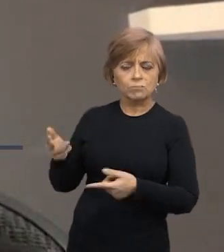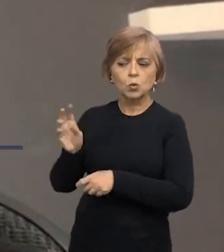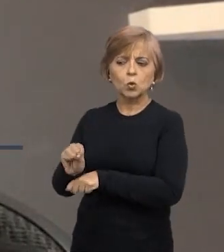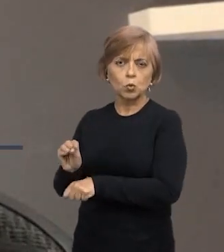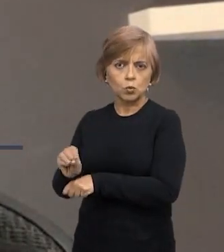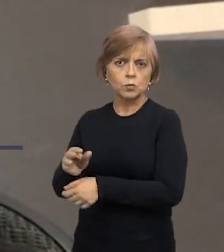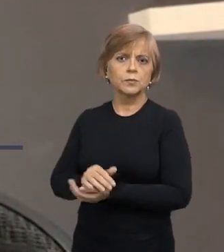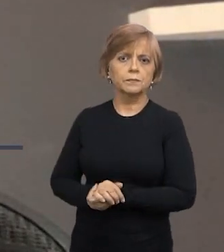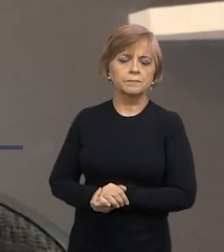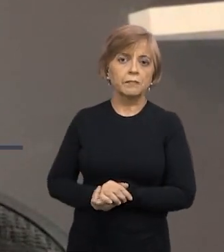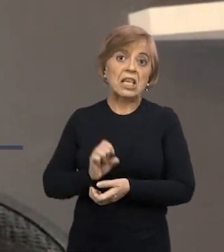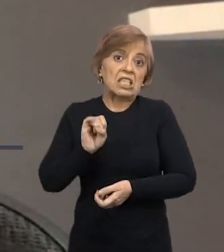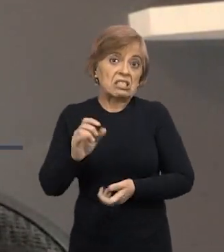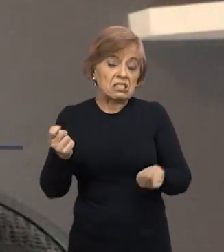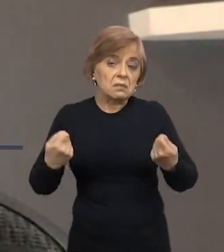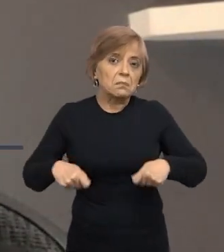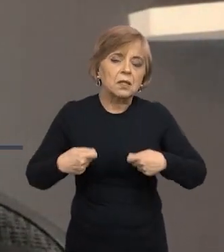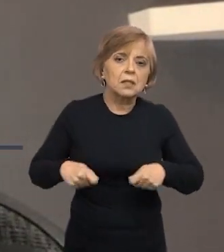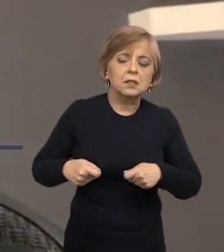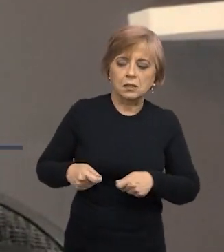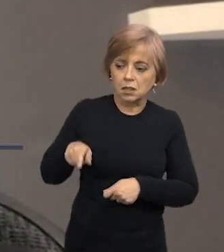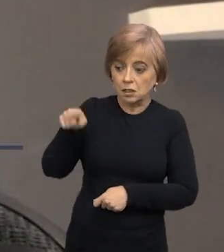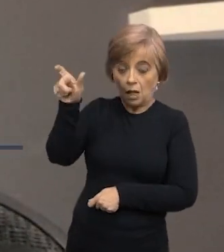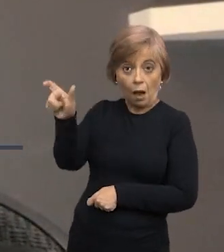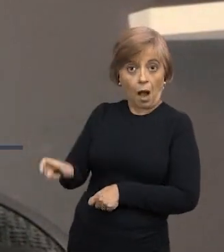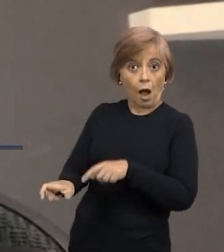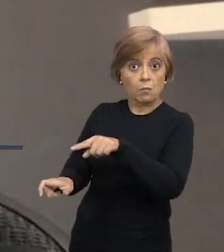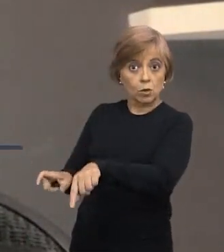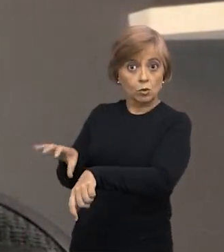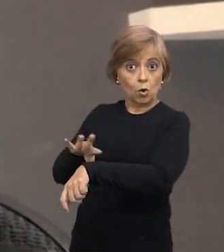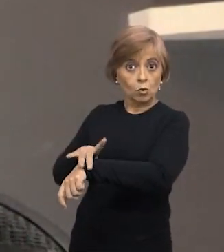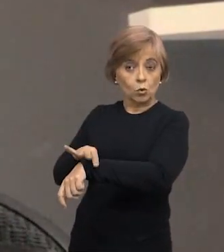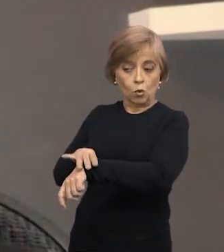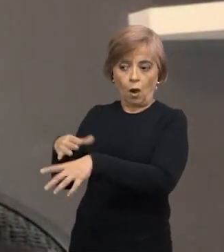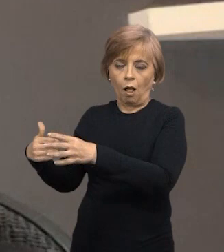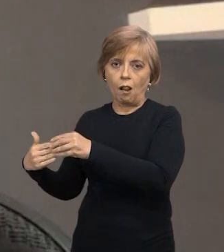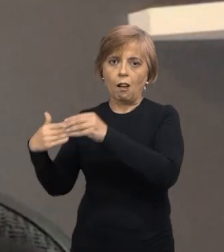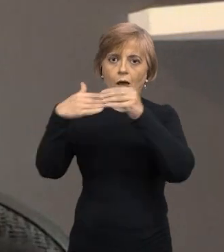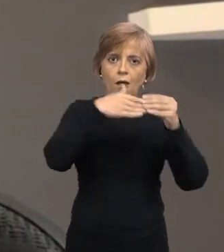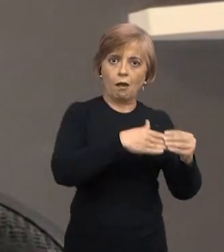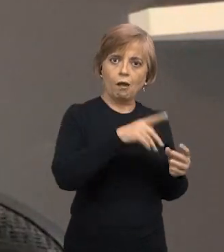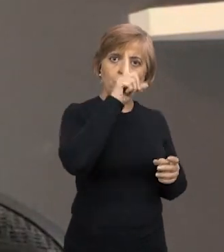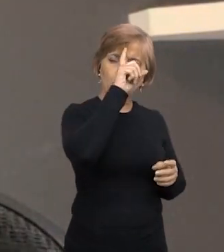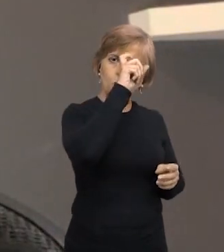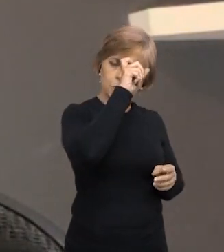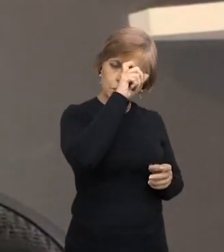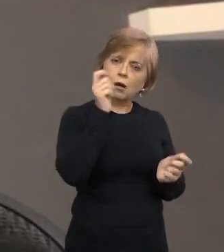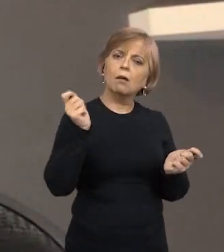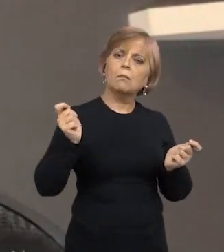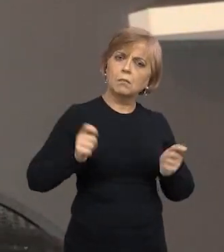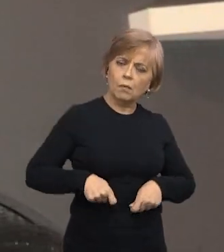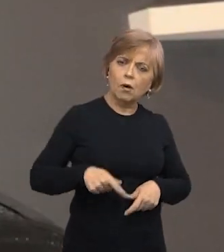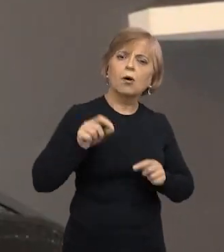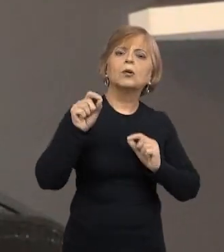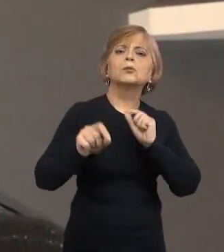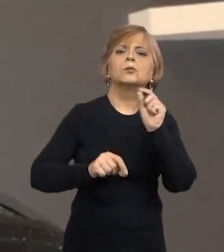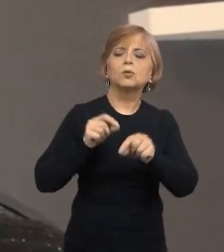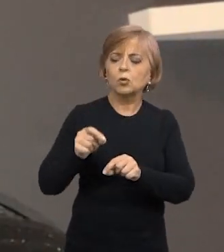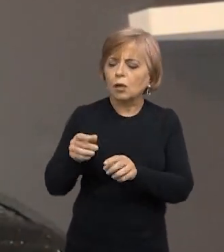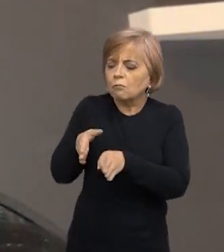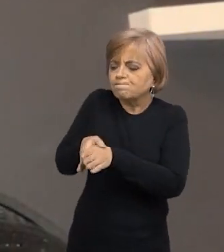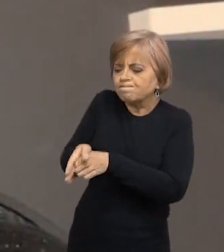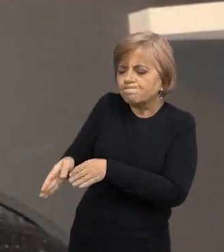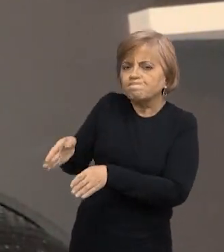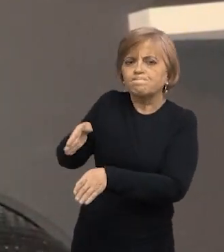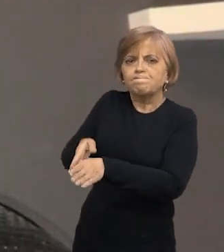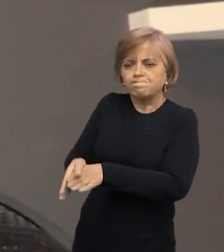Caso haja necessidade de encaminhamento daquela pessoa a um hospital, ela é